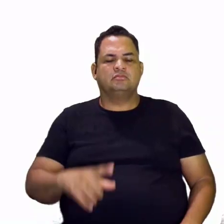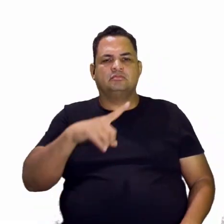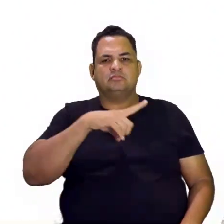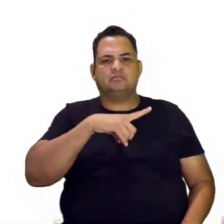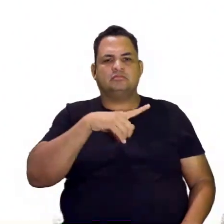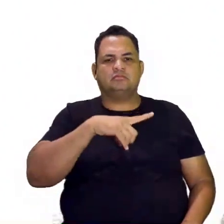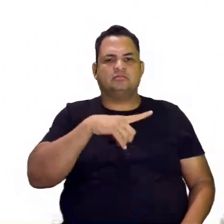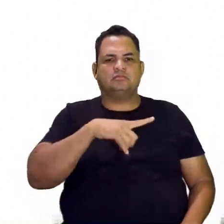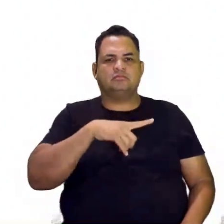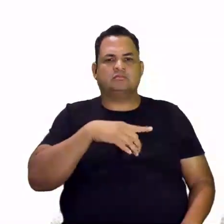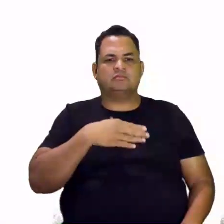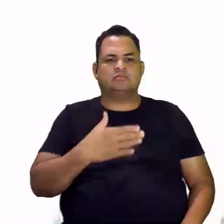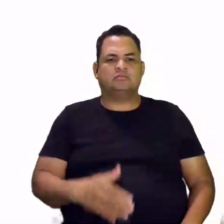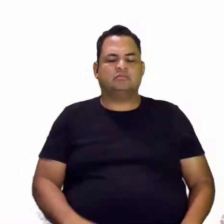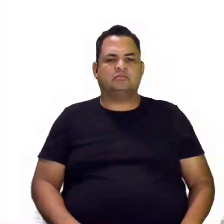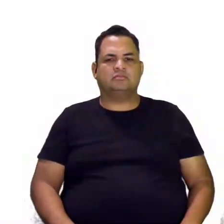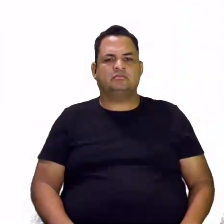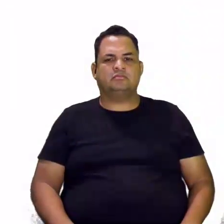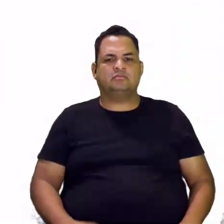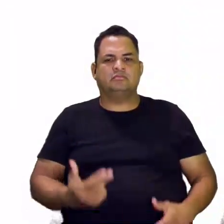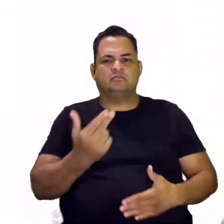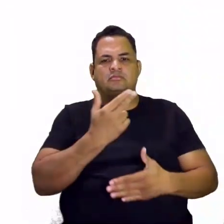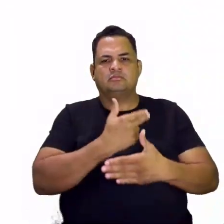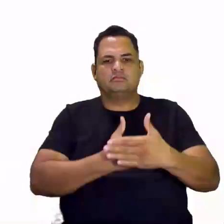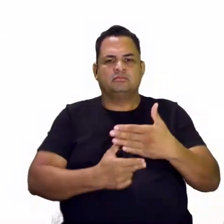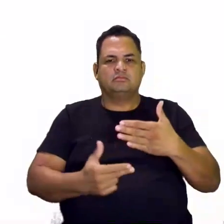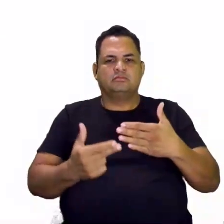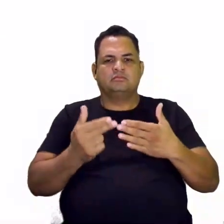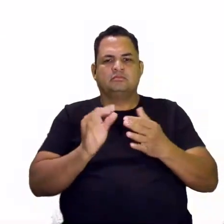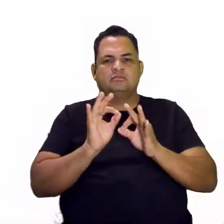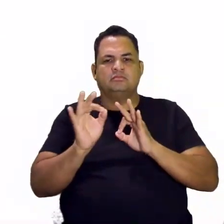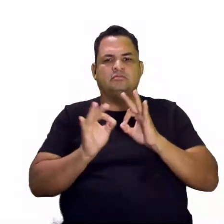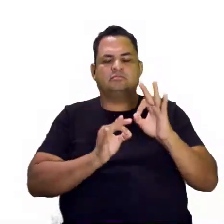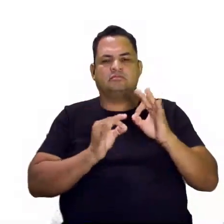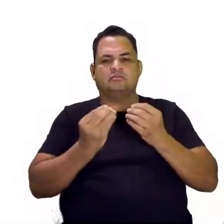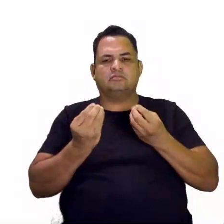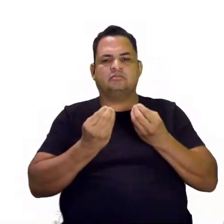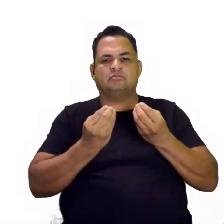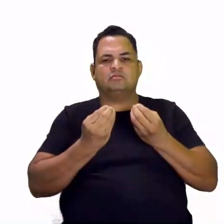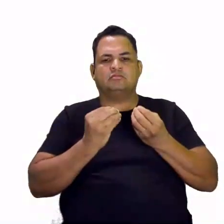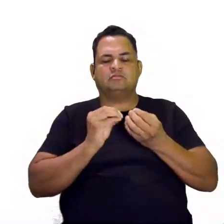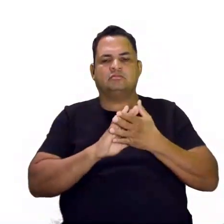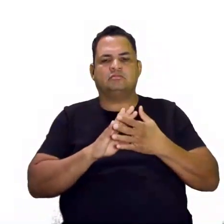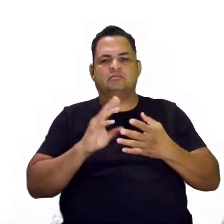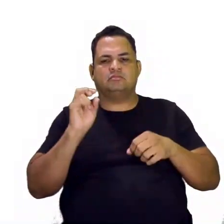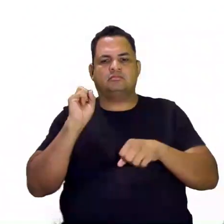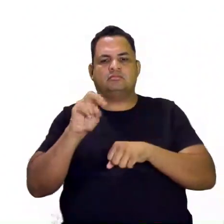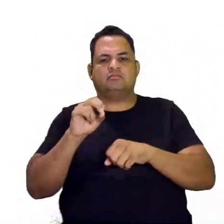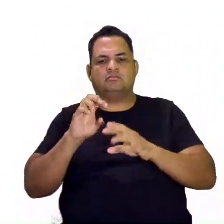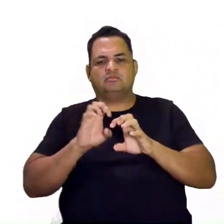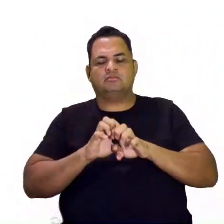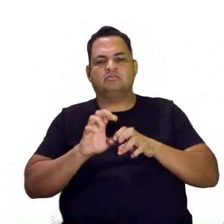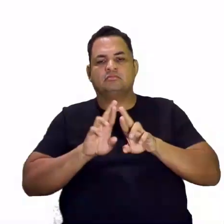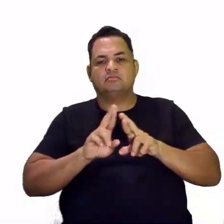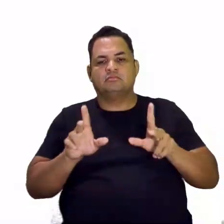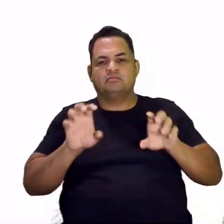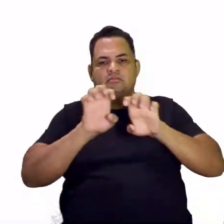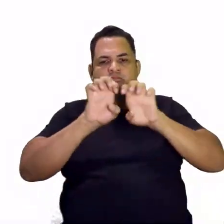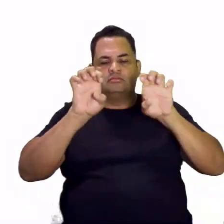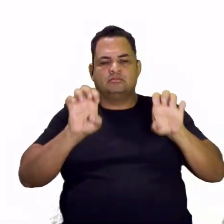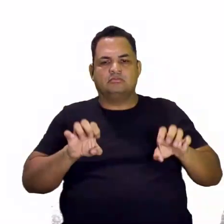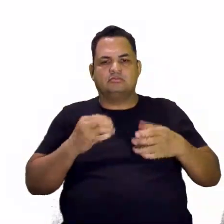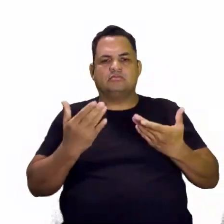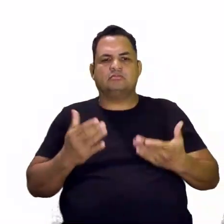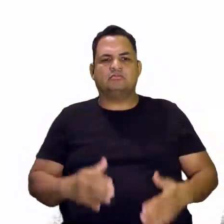tem aqui um desenho, né, um esqueminha mostrando como é que esse vírus, bem diferente das estruturas da célula animal,